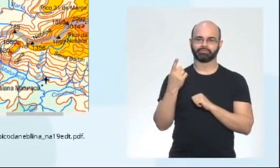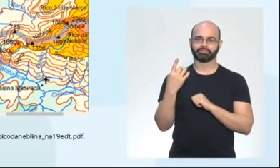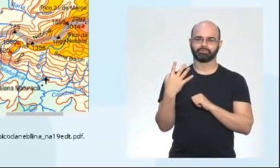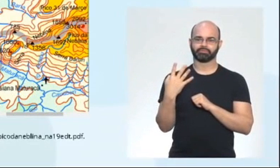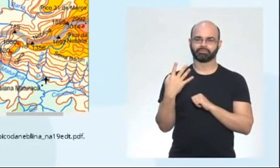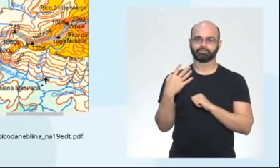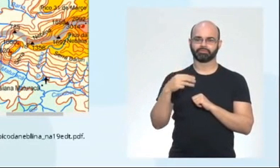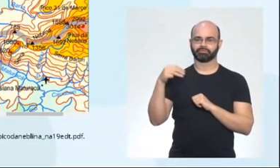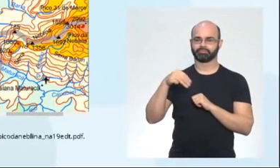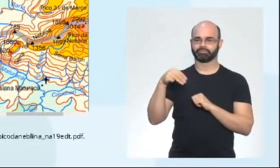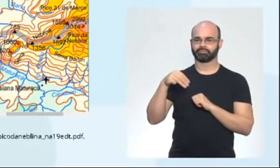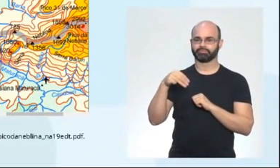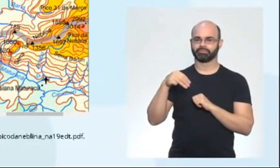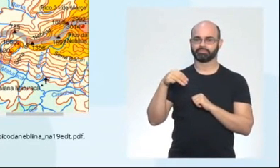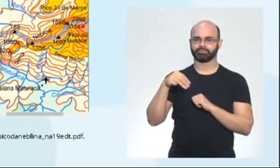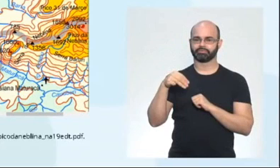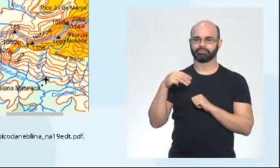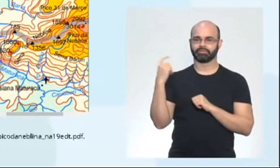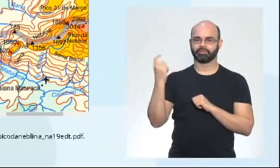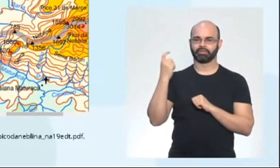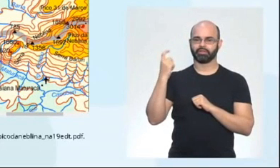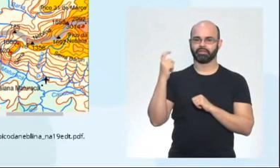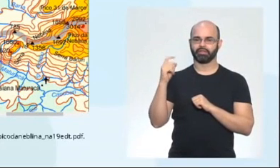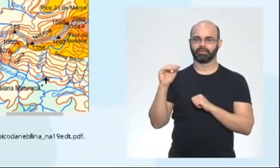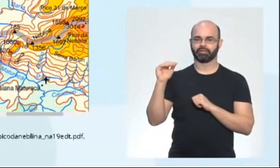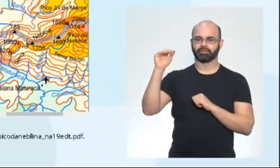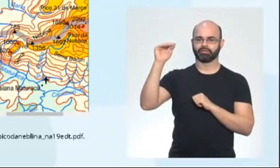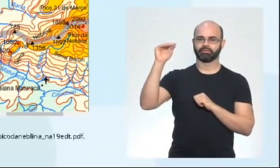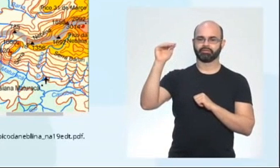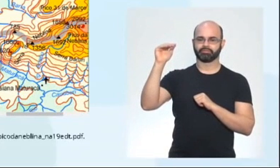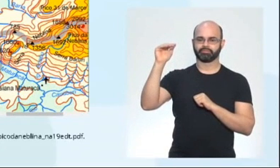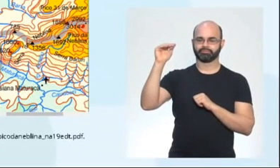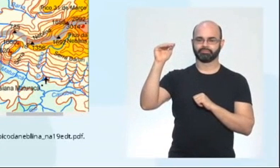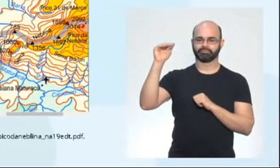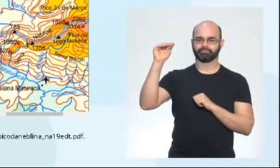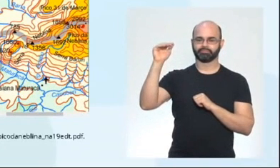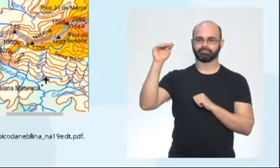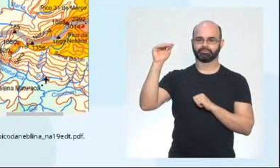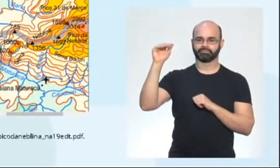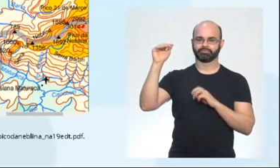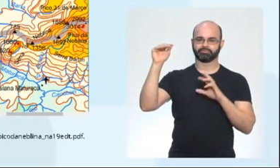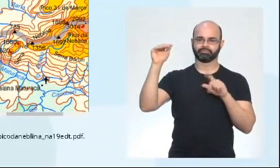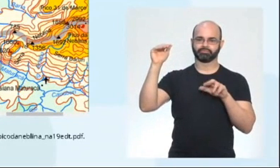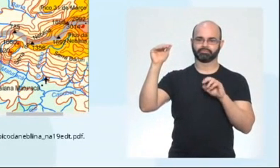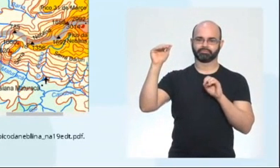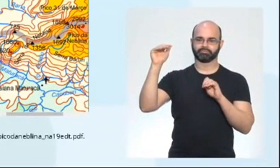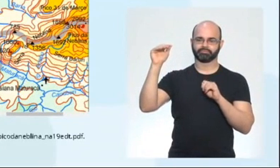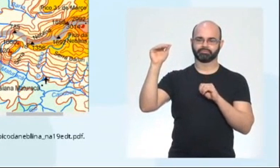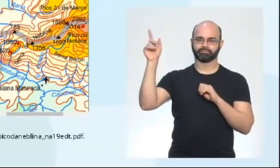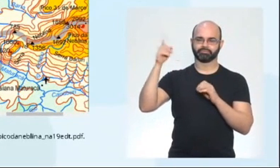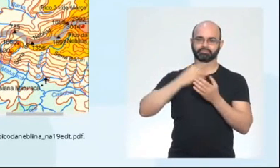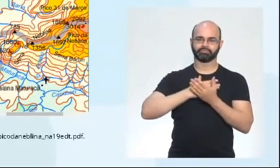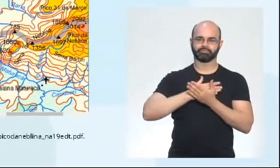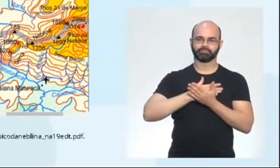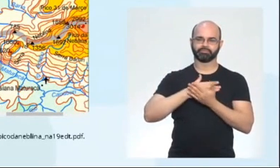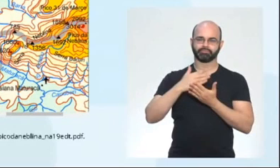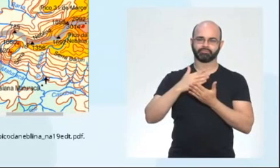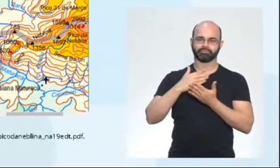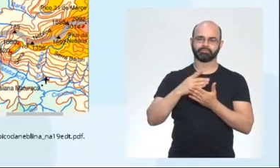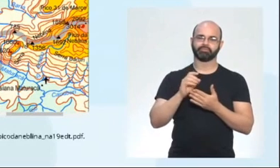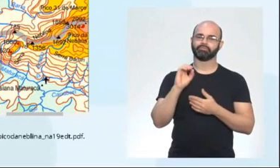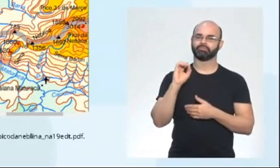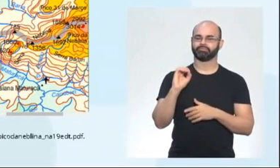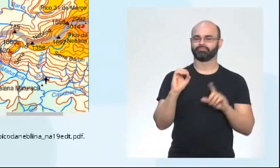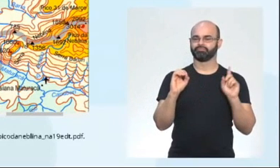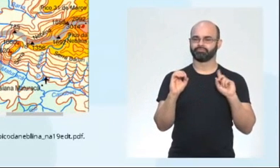3.014 metros de altitude, tá? E, logicamente, ele não tem lá o seu início, a sua base no zero,